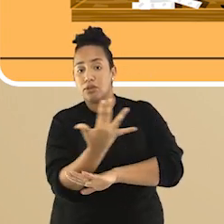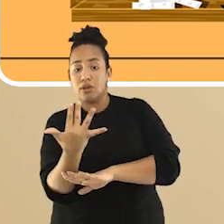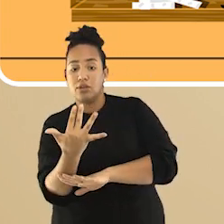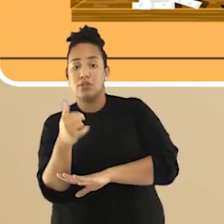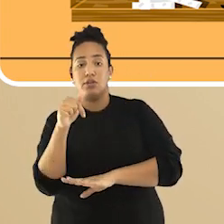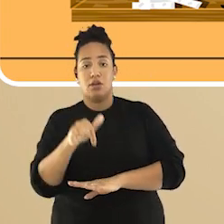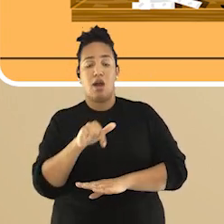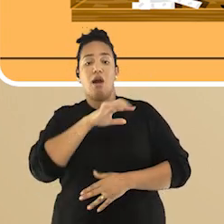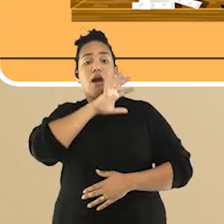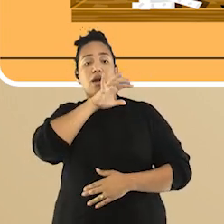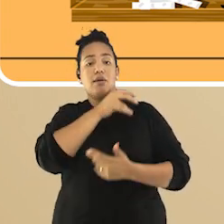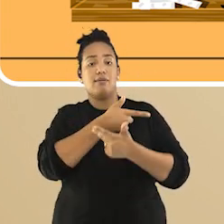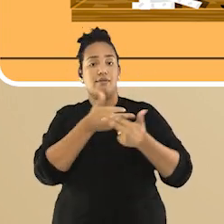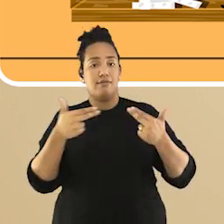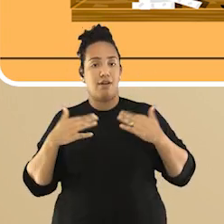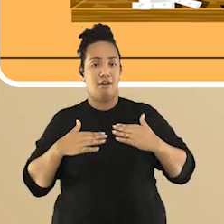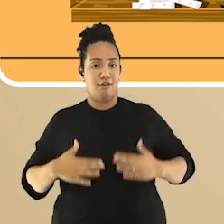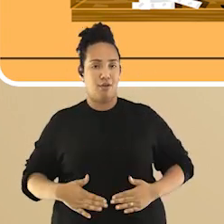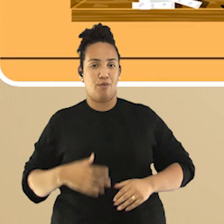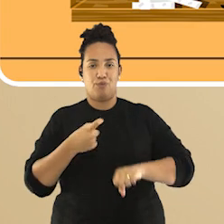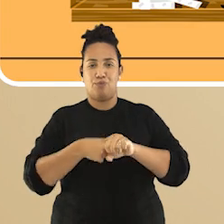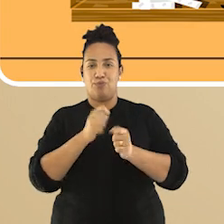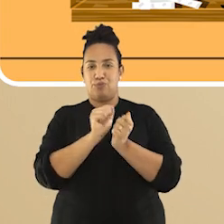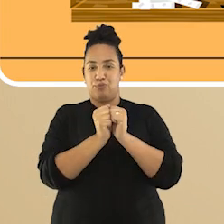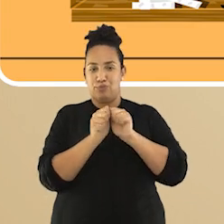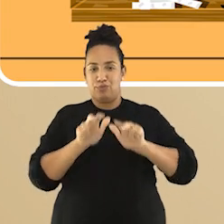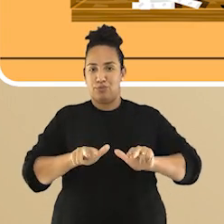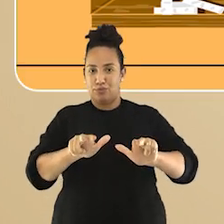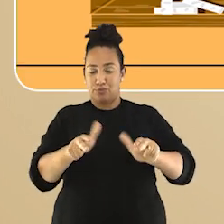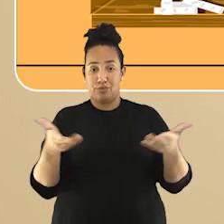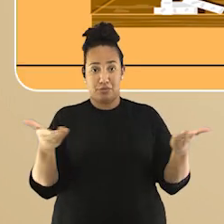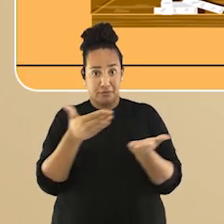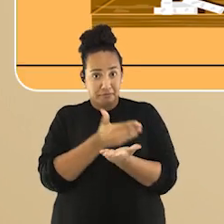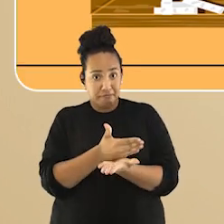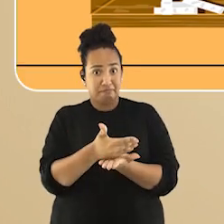artrópodes. Agora, se já estiverem prontos, a gente vai começar.